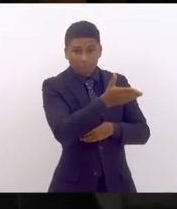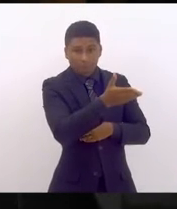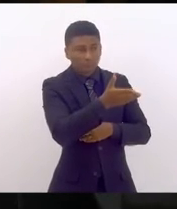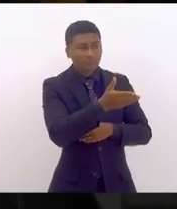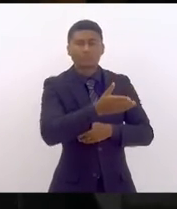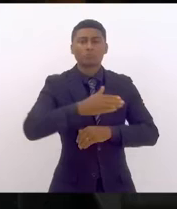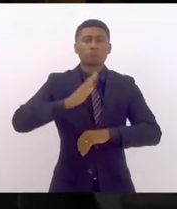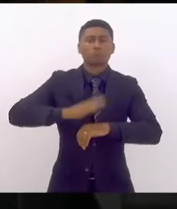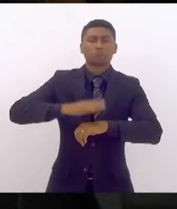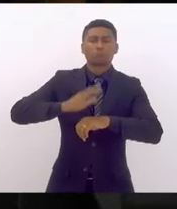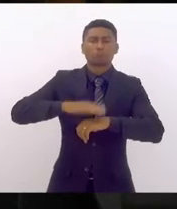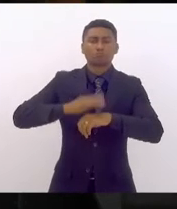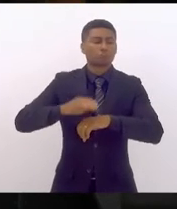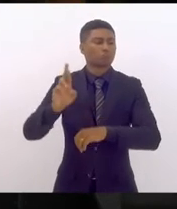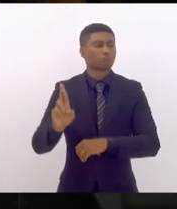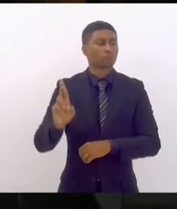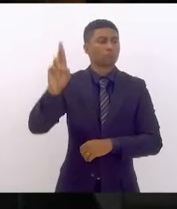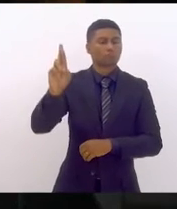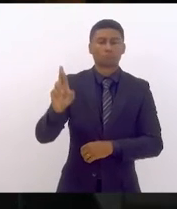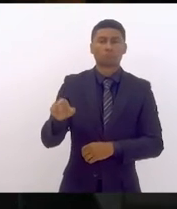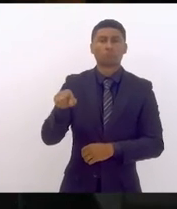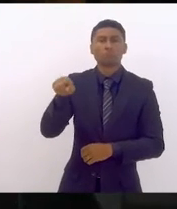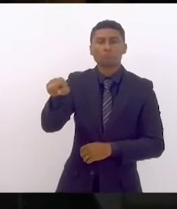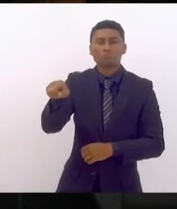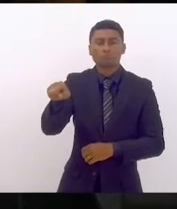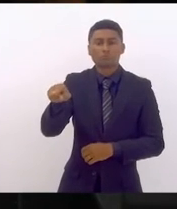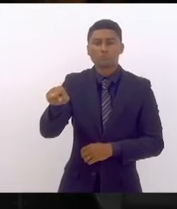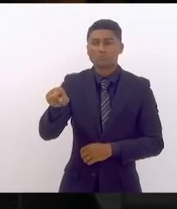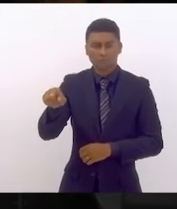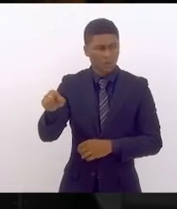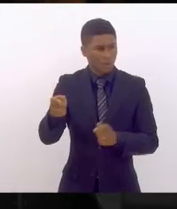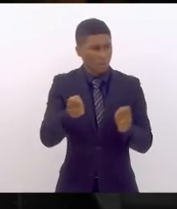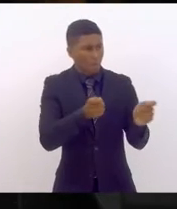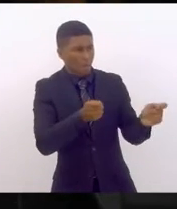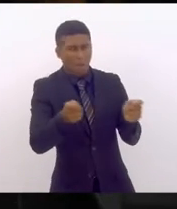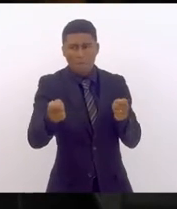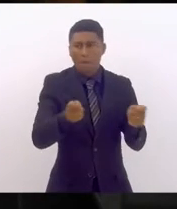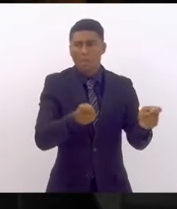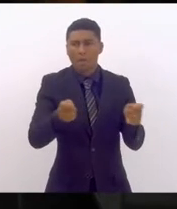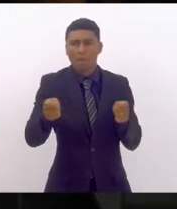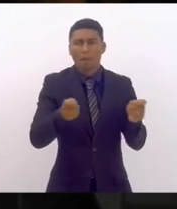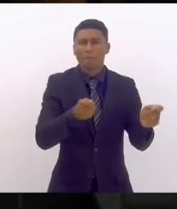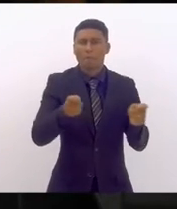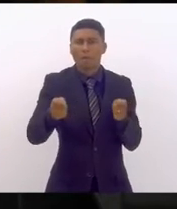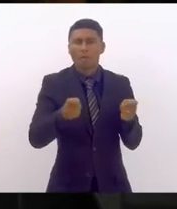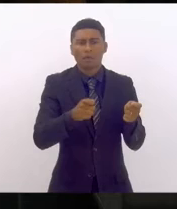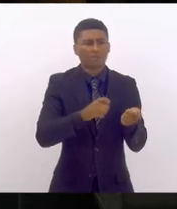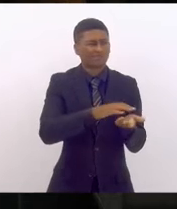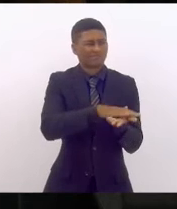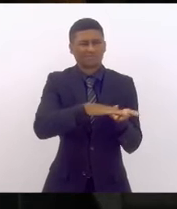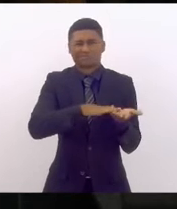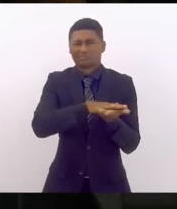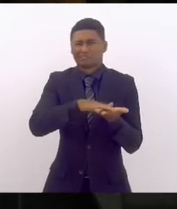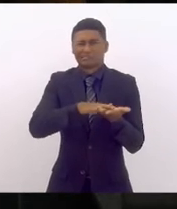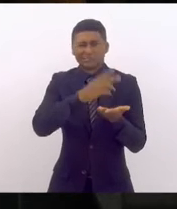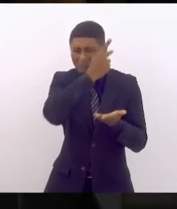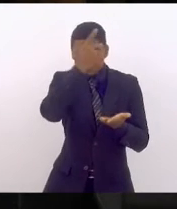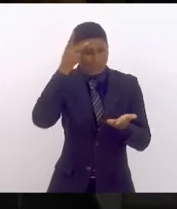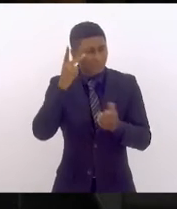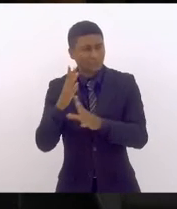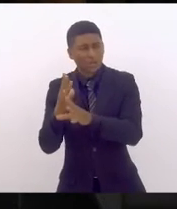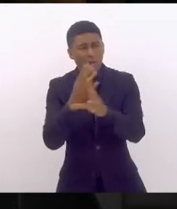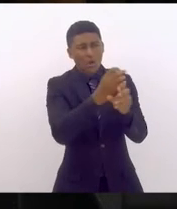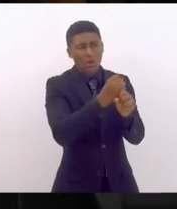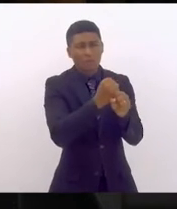comando sem nenhuma o nenhum Controle 28 mil pessoas